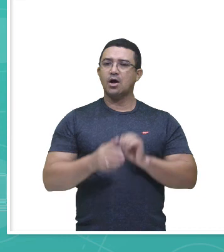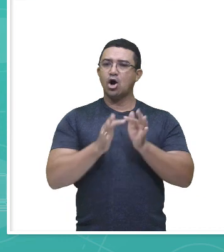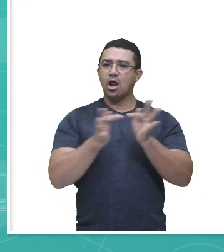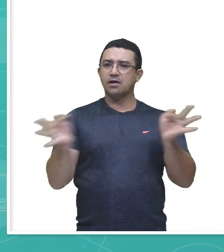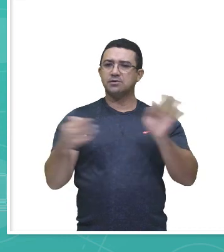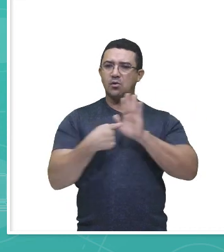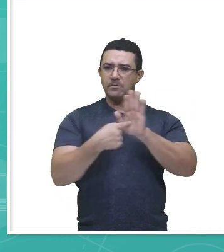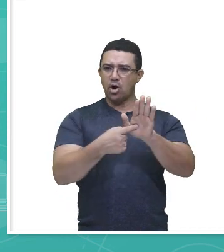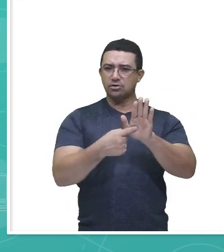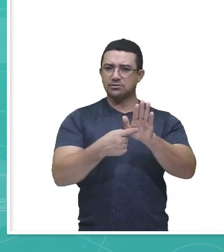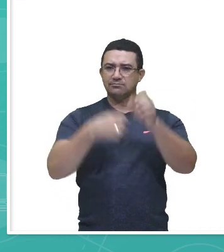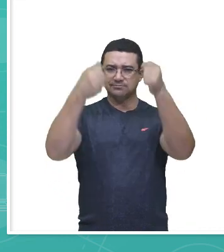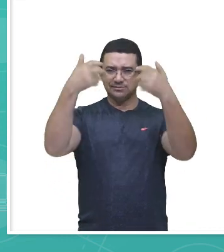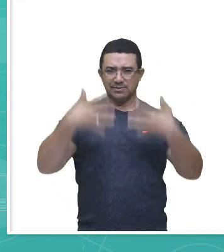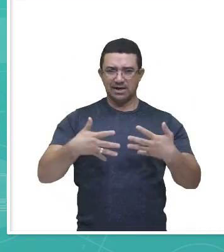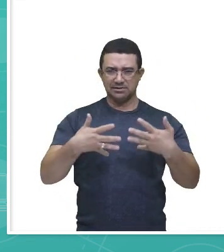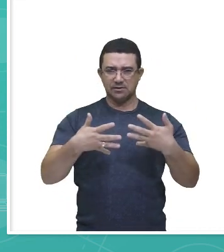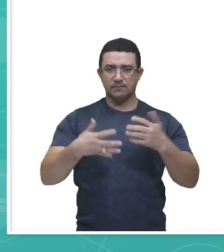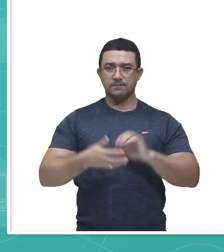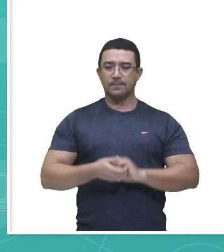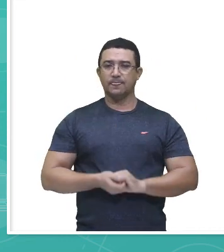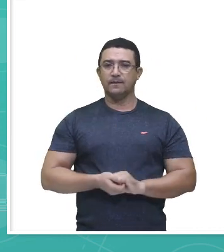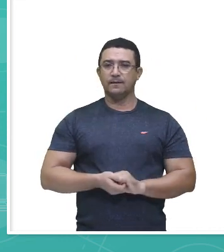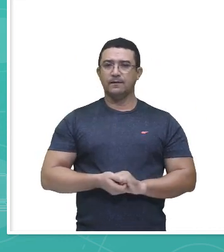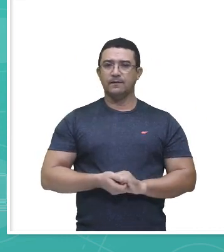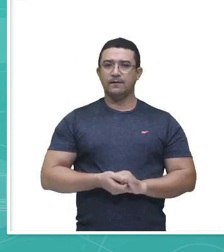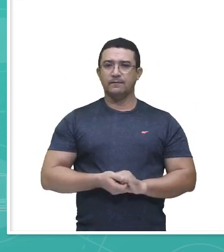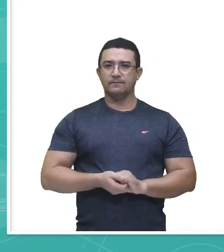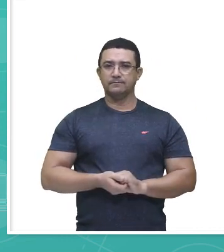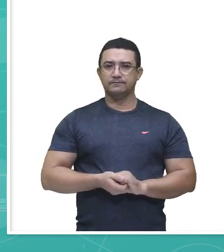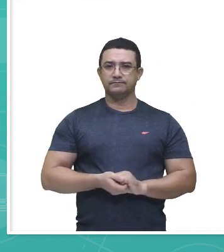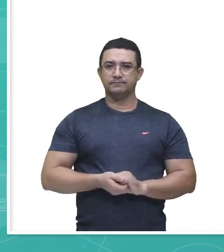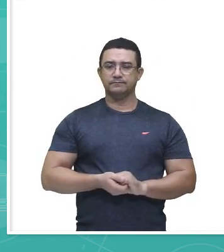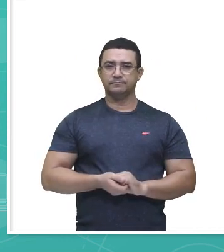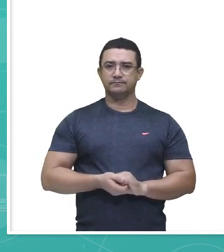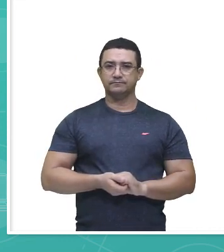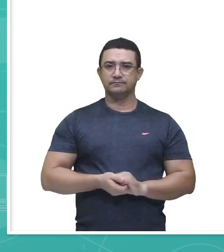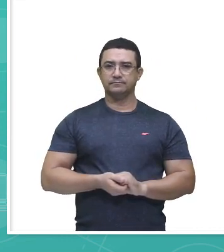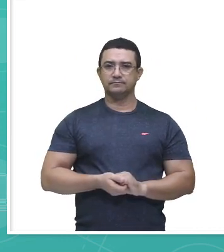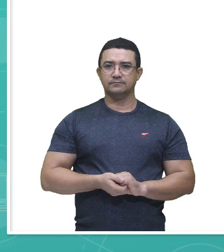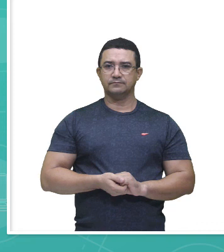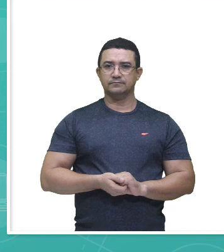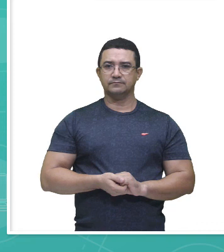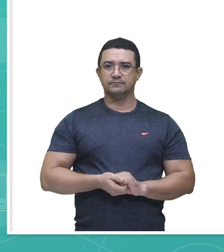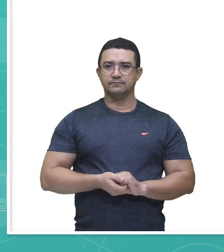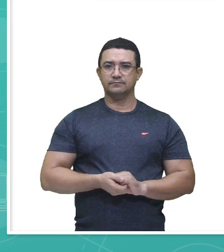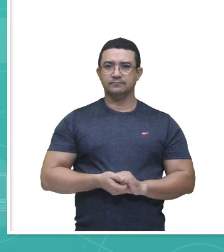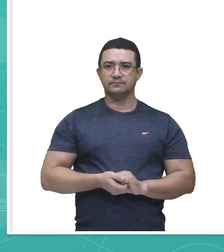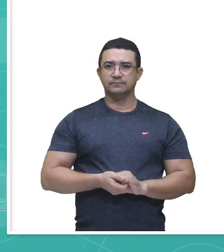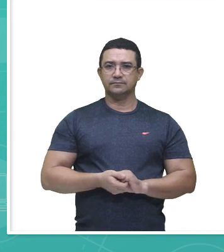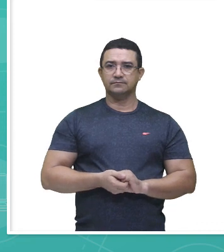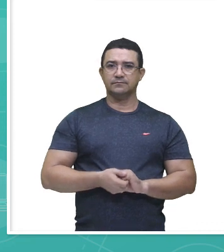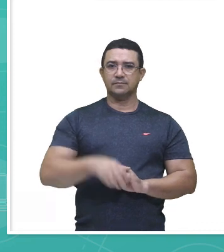indica explicação, pois estava gripada. Então,